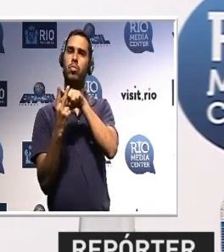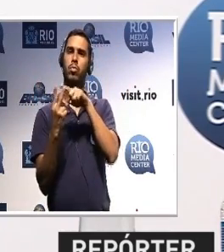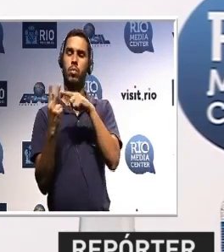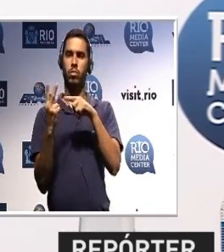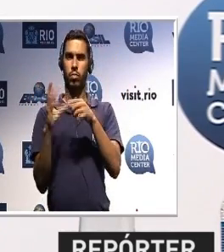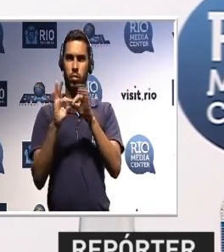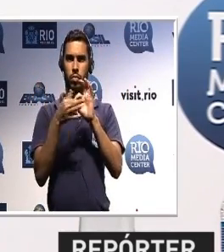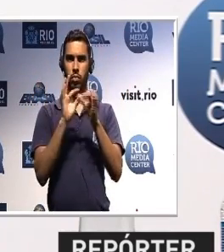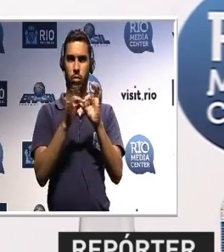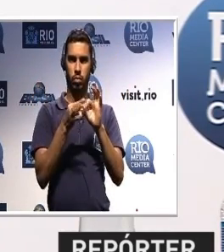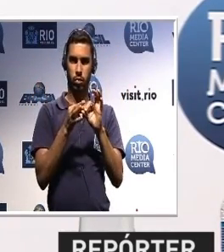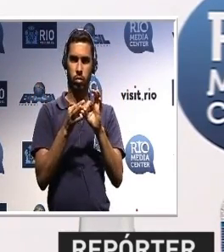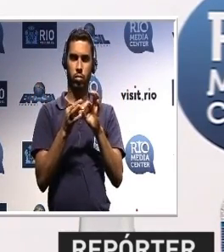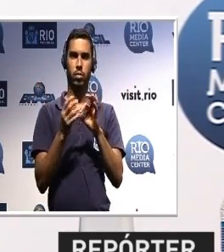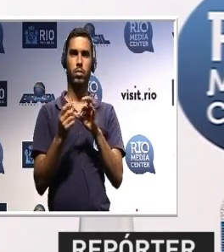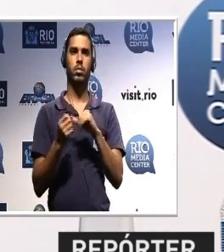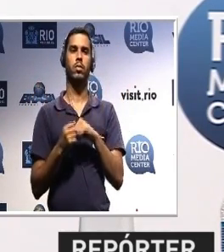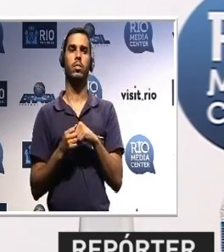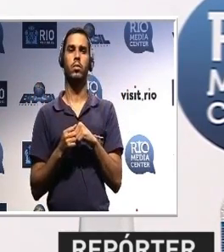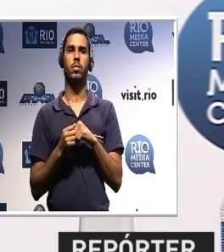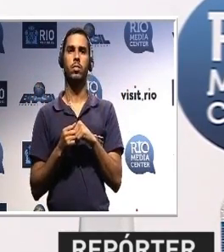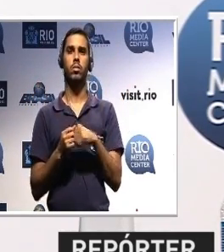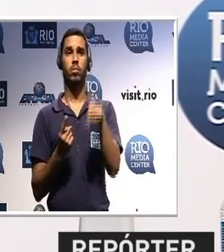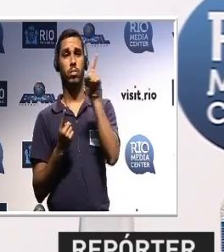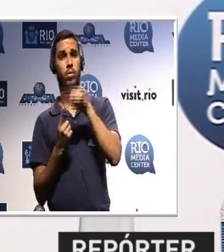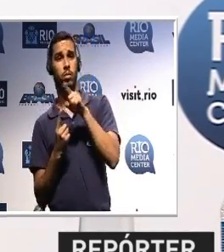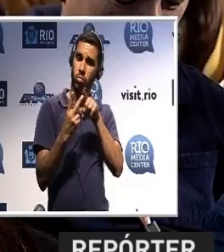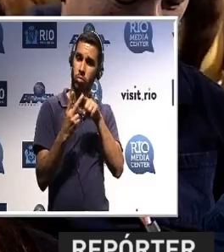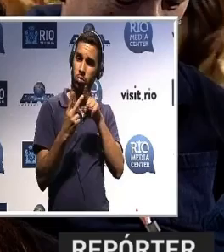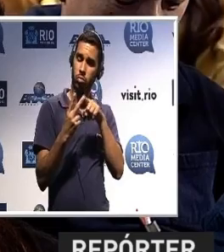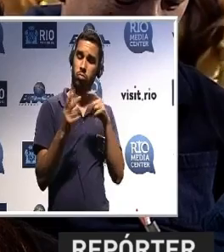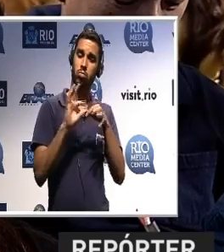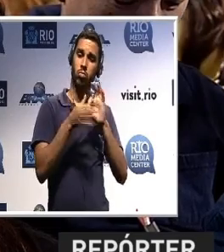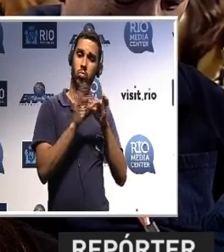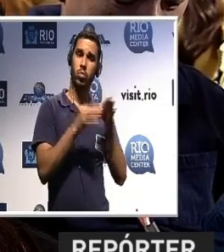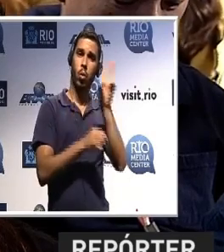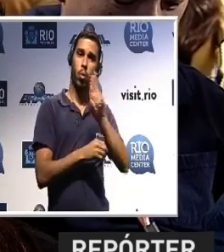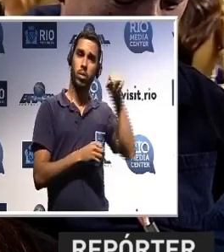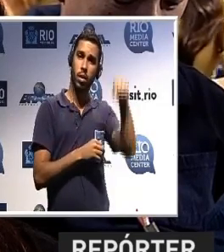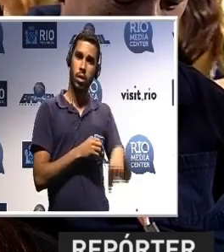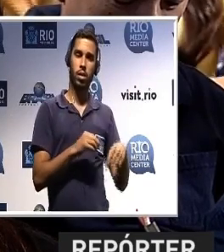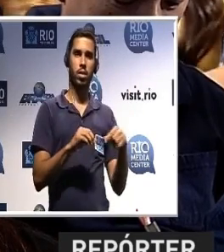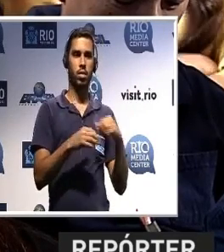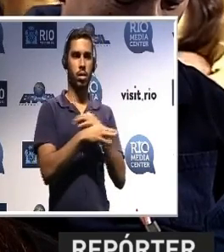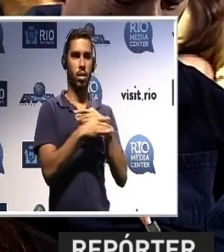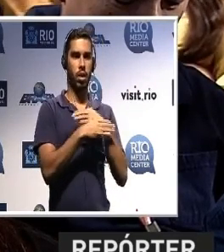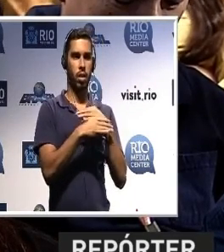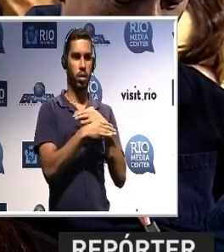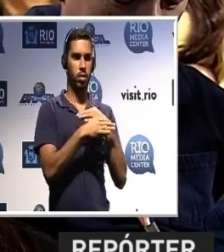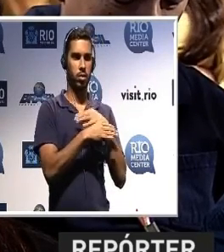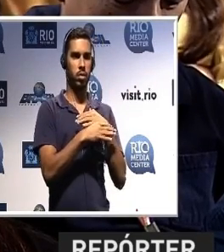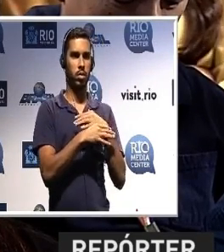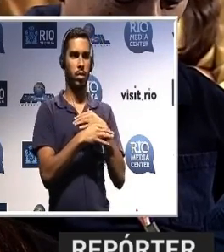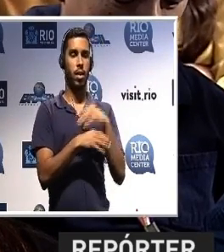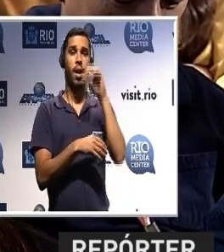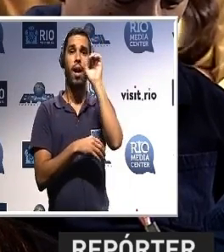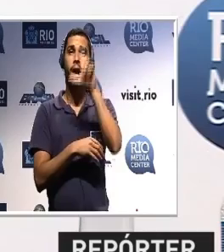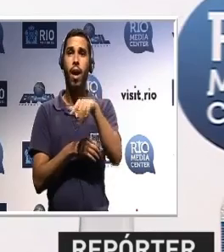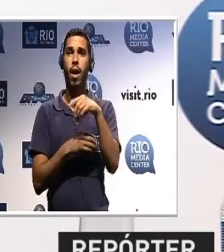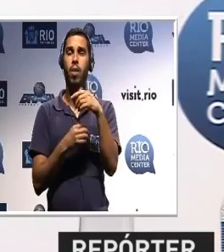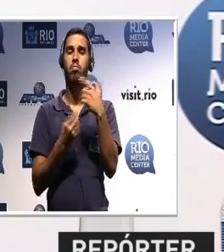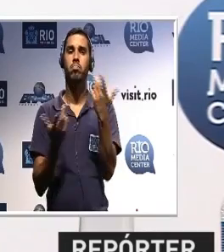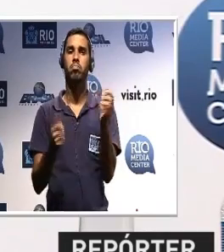recordes quebrados dos quais 208 mundiais o evento atraiu 243 mil turistas à